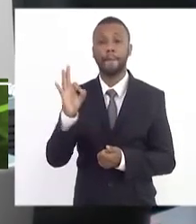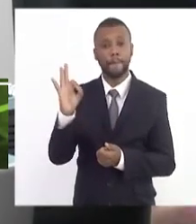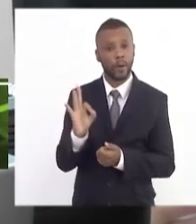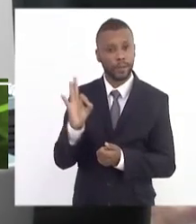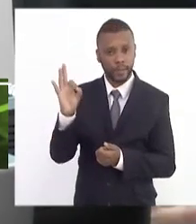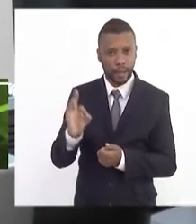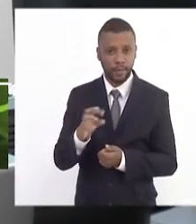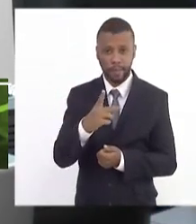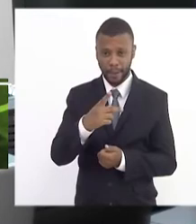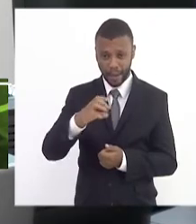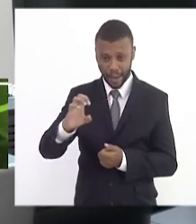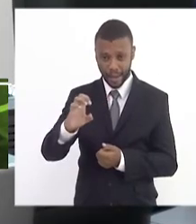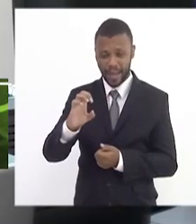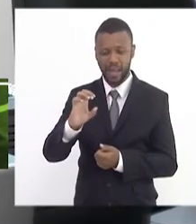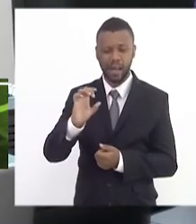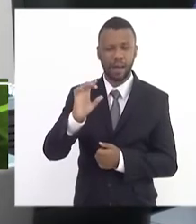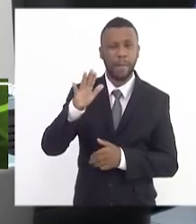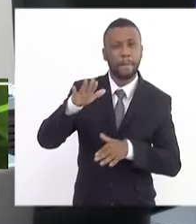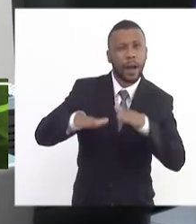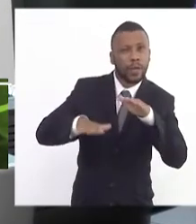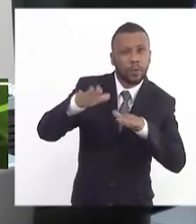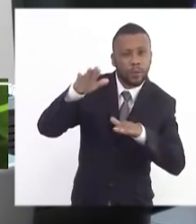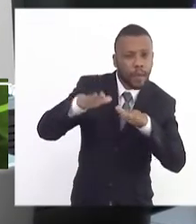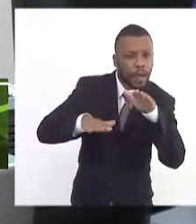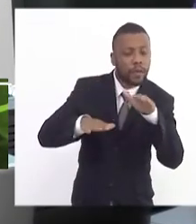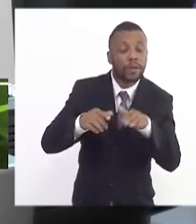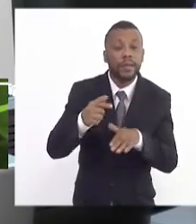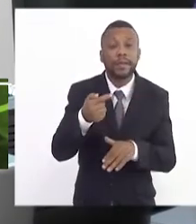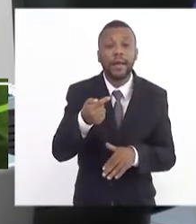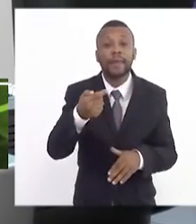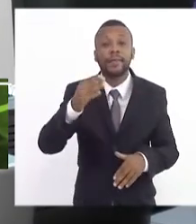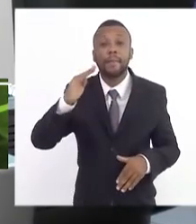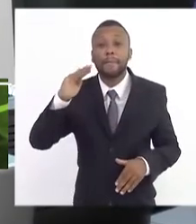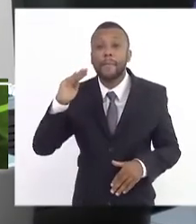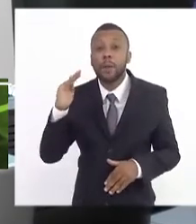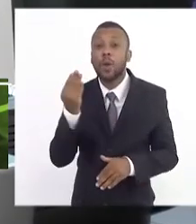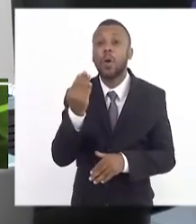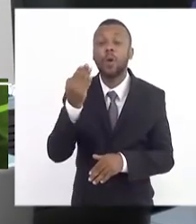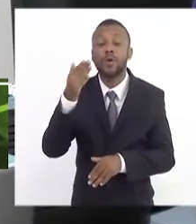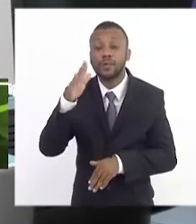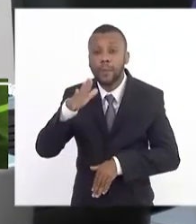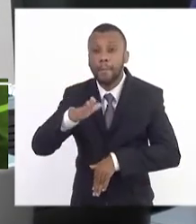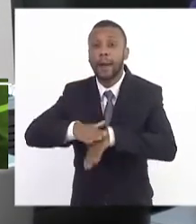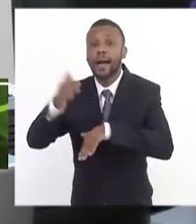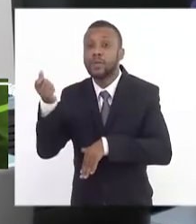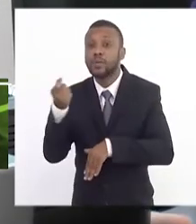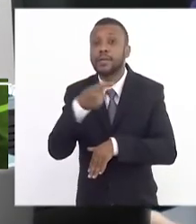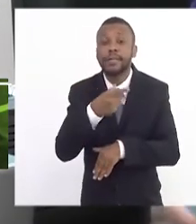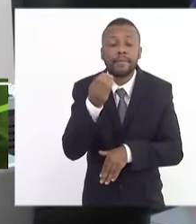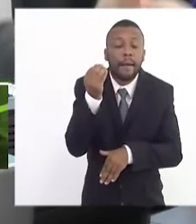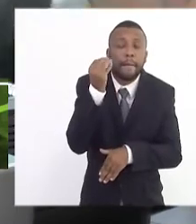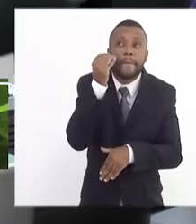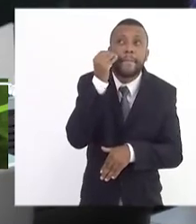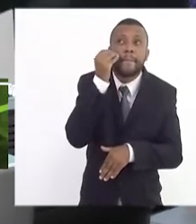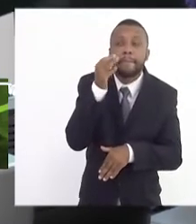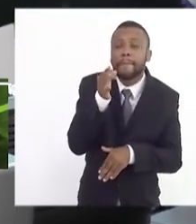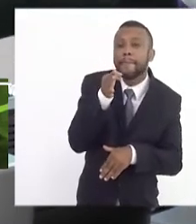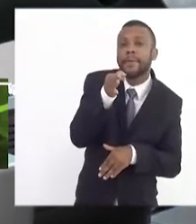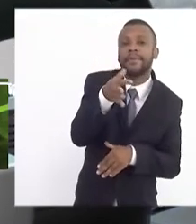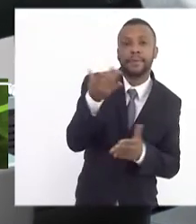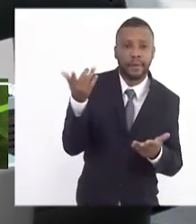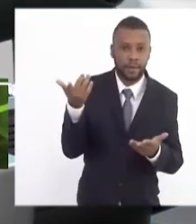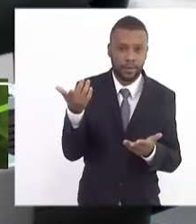aproximadamente, ordem de grandeza, 7 bilhões a mais do que previsto. Tanto é que teve um ato